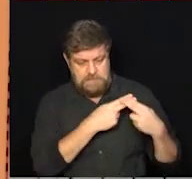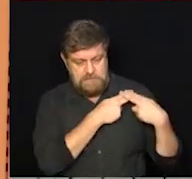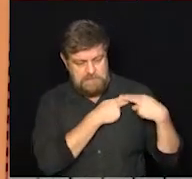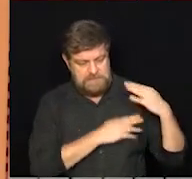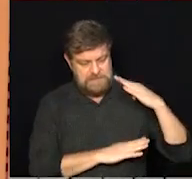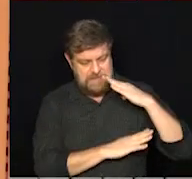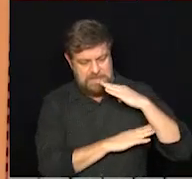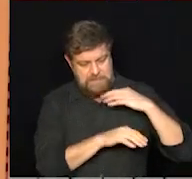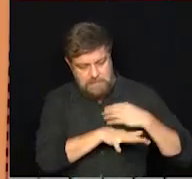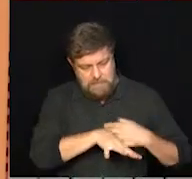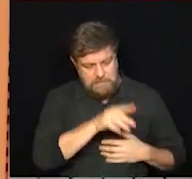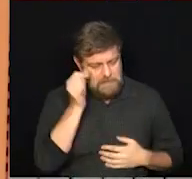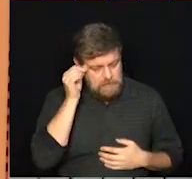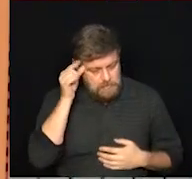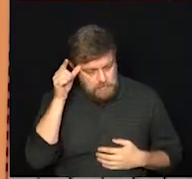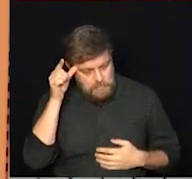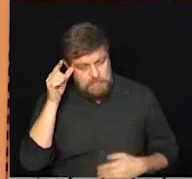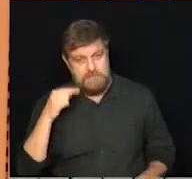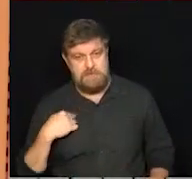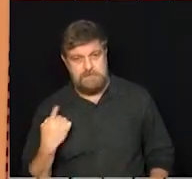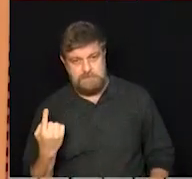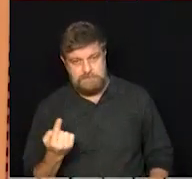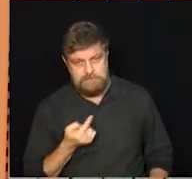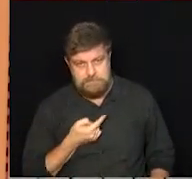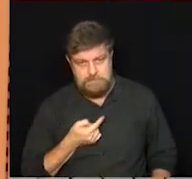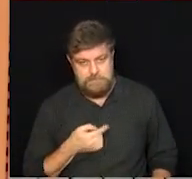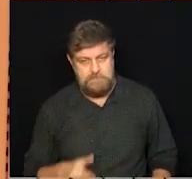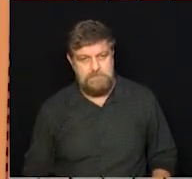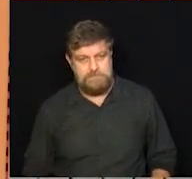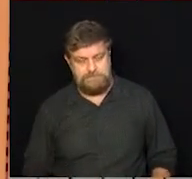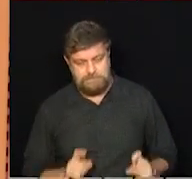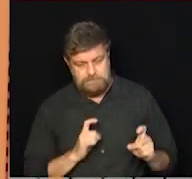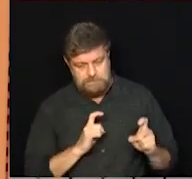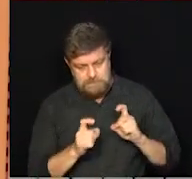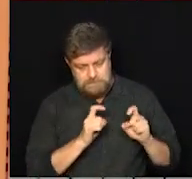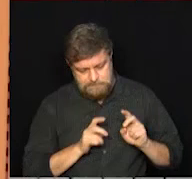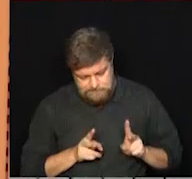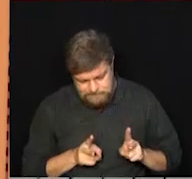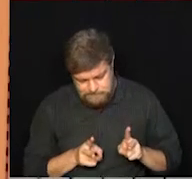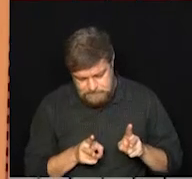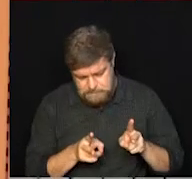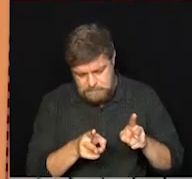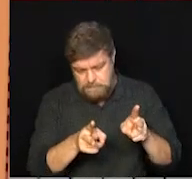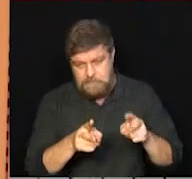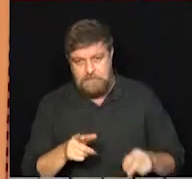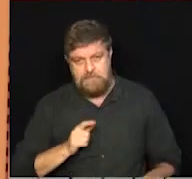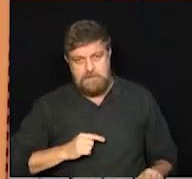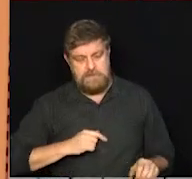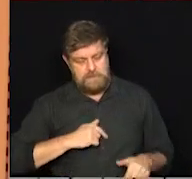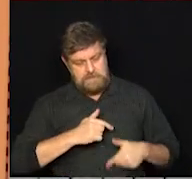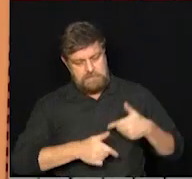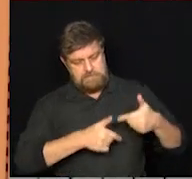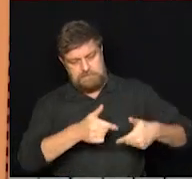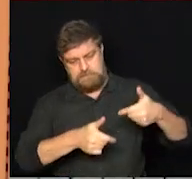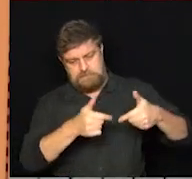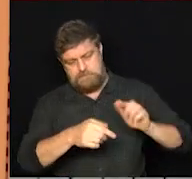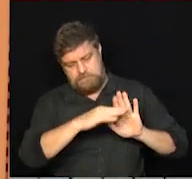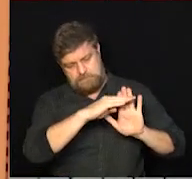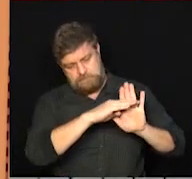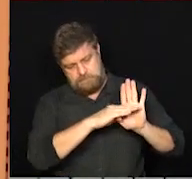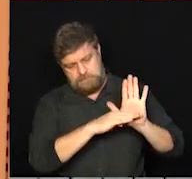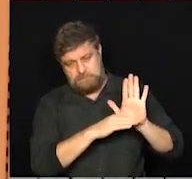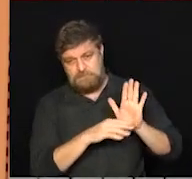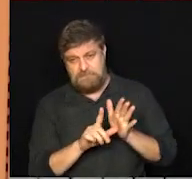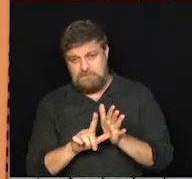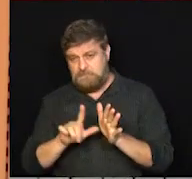Legislativo portanto a nossa nossa comissão segurar o seu trabalho eu quero